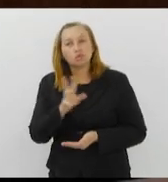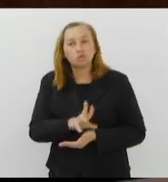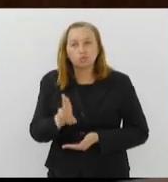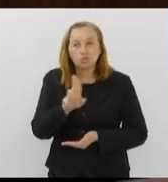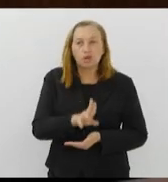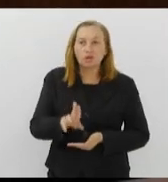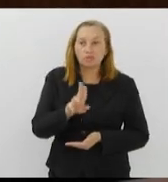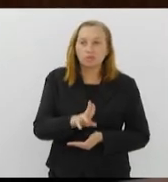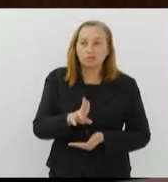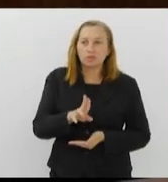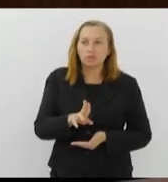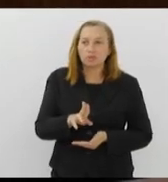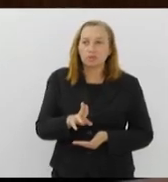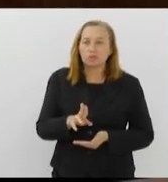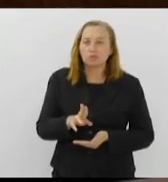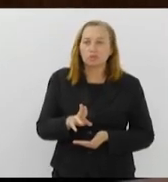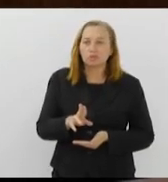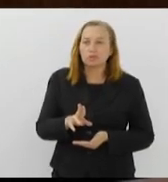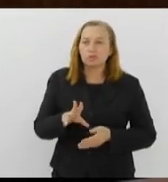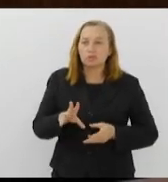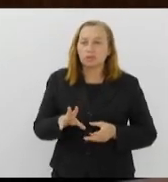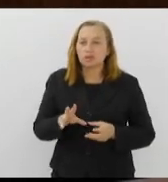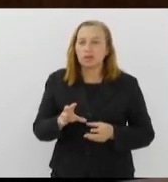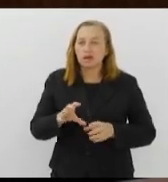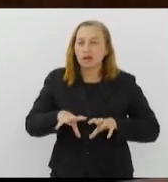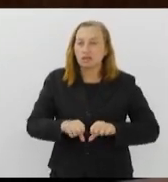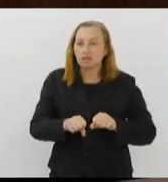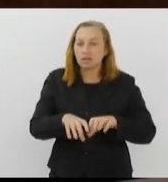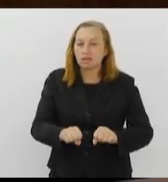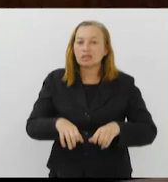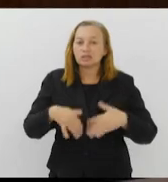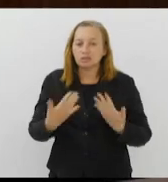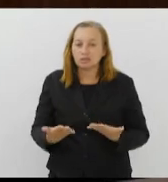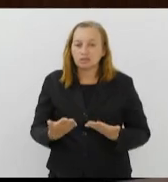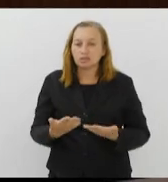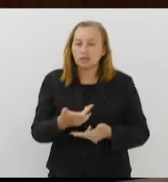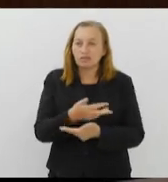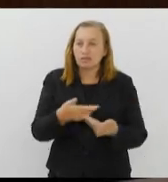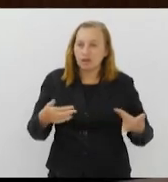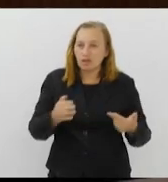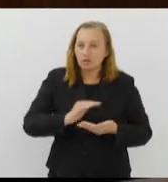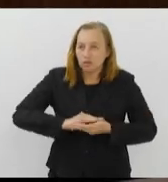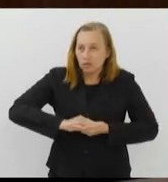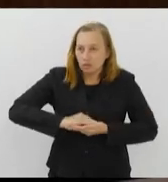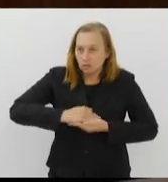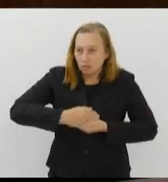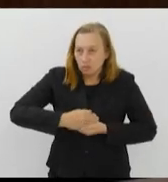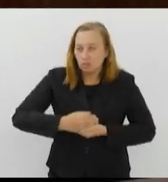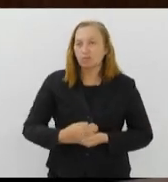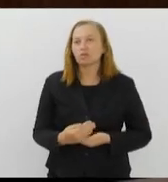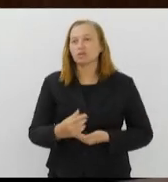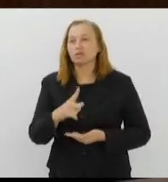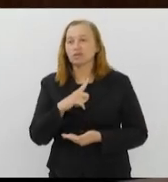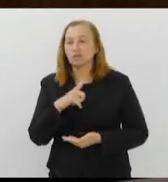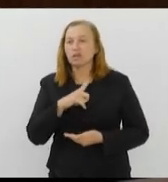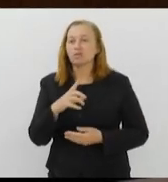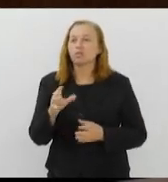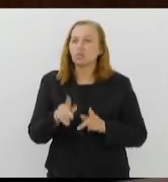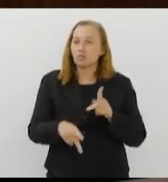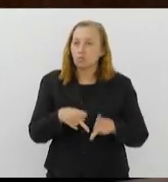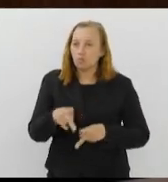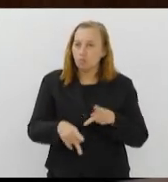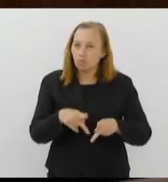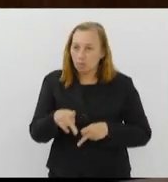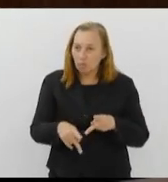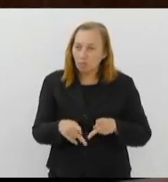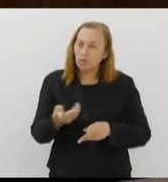para instrumentos artesanais. Então, onde há essa montanha de conchas, é porque havia uma população indígena